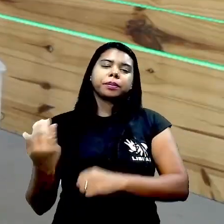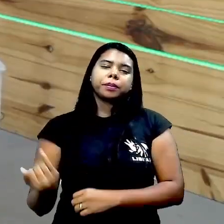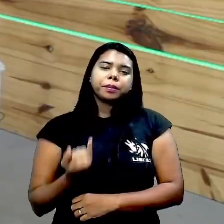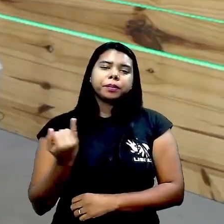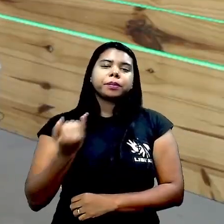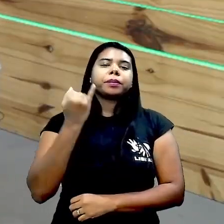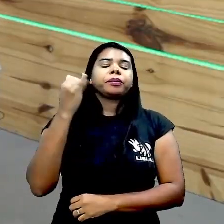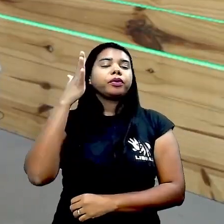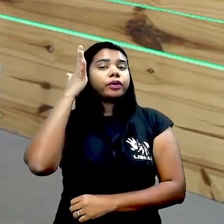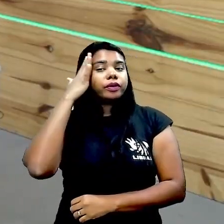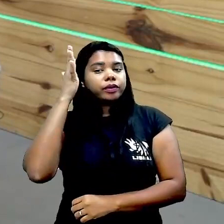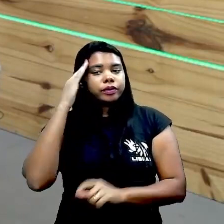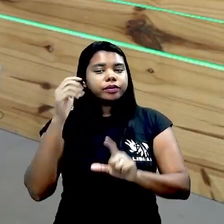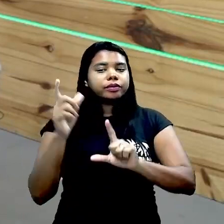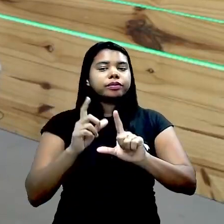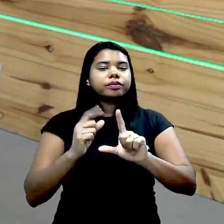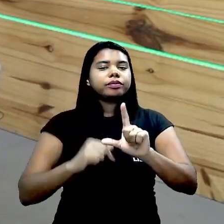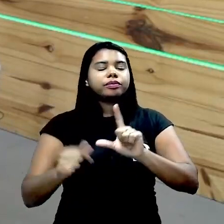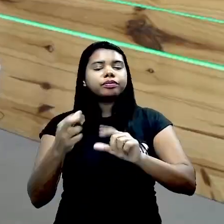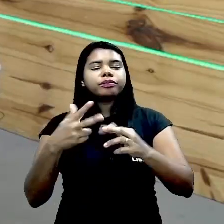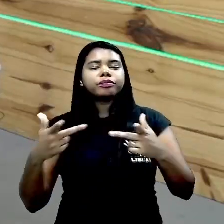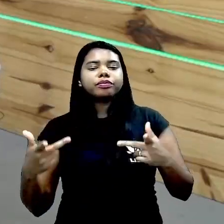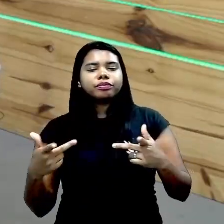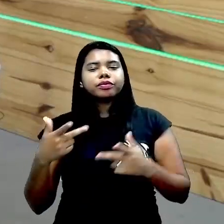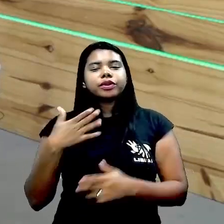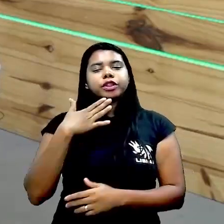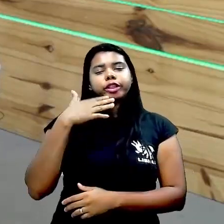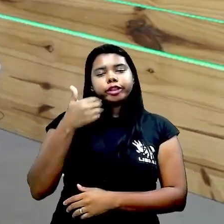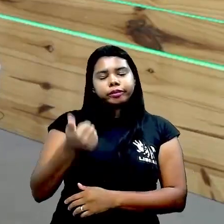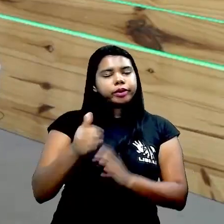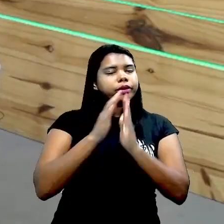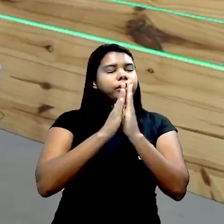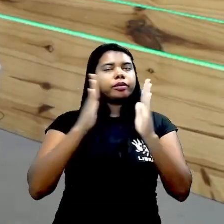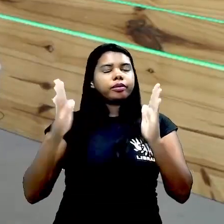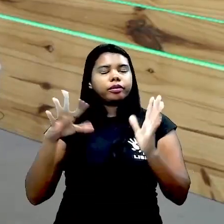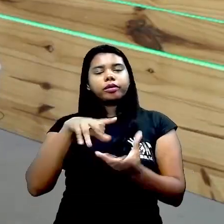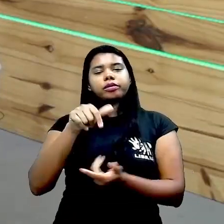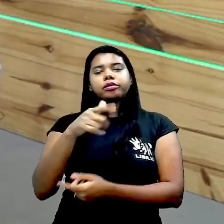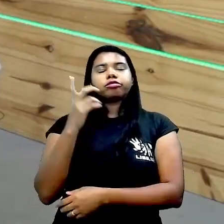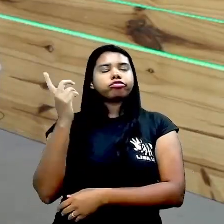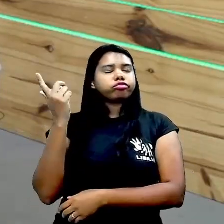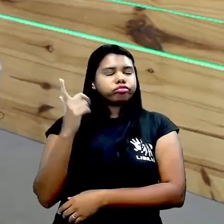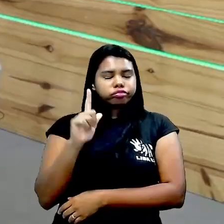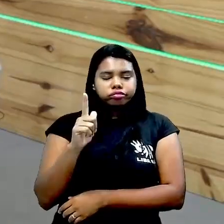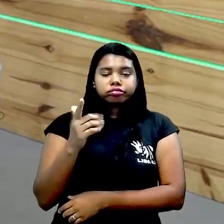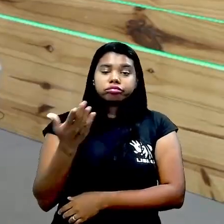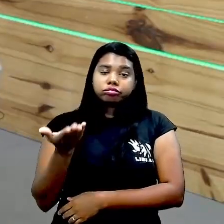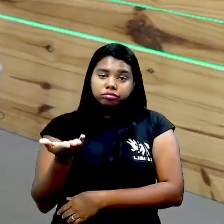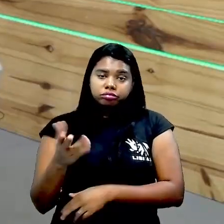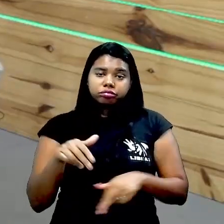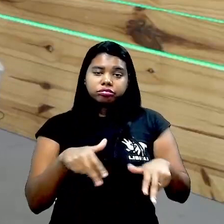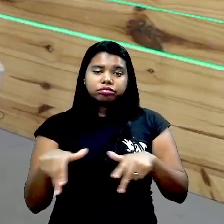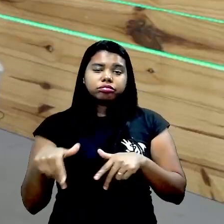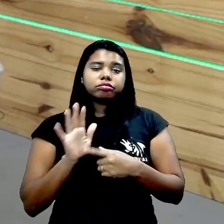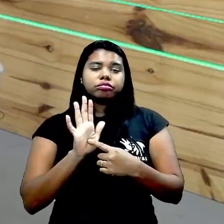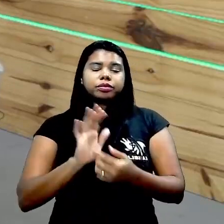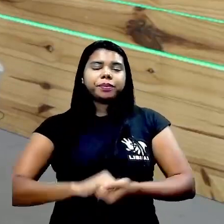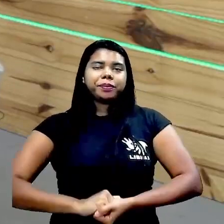entender a lógica, aquela coisa toda, pode ser o melhor framework, a melhor biblioteca do mundo. Você não vai conseguir sair do lugar. Exatamente.